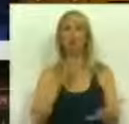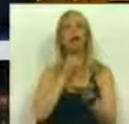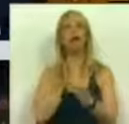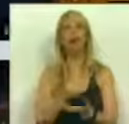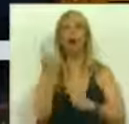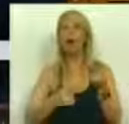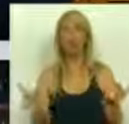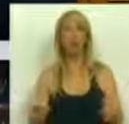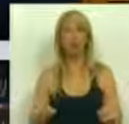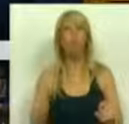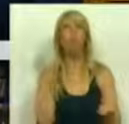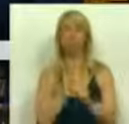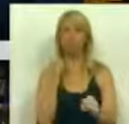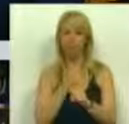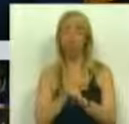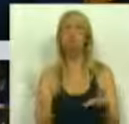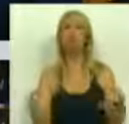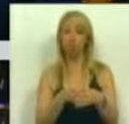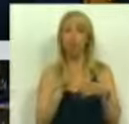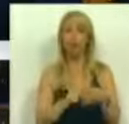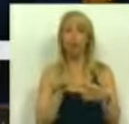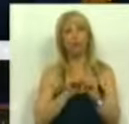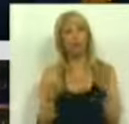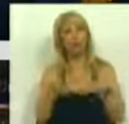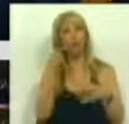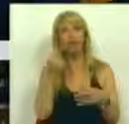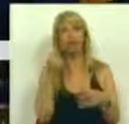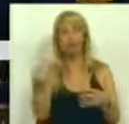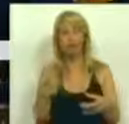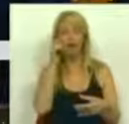Algumas não. Trabalharemos nisso na especialidade. Senhoras e senhores deputados,